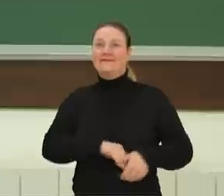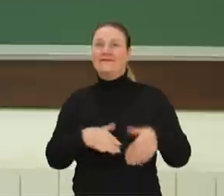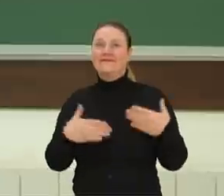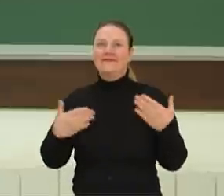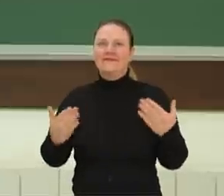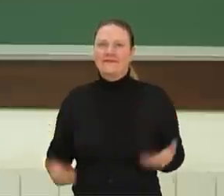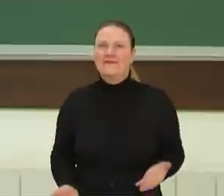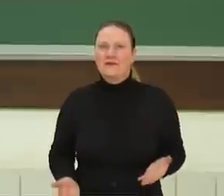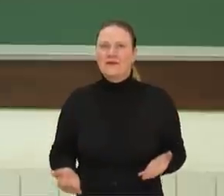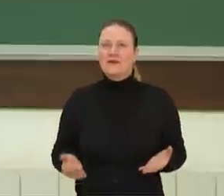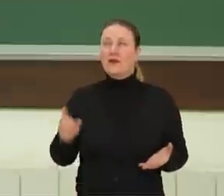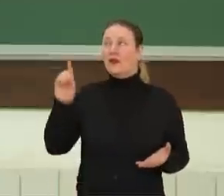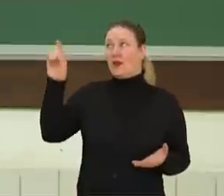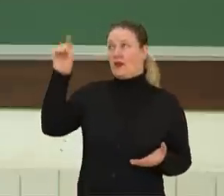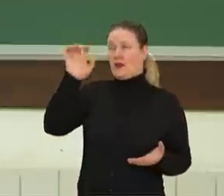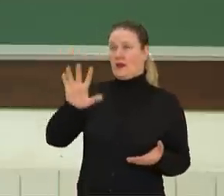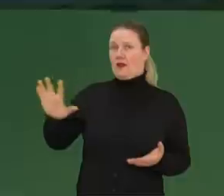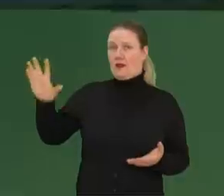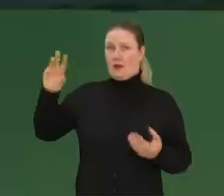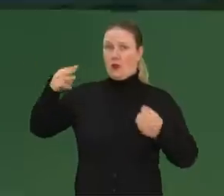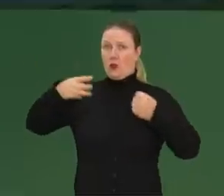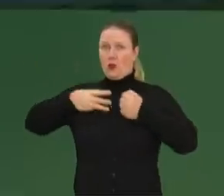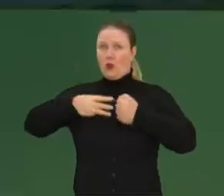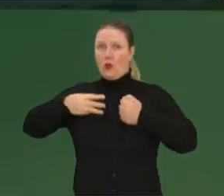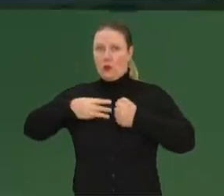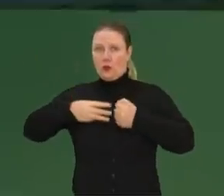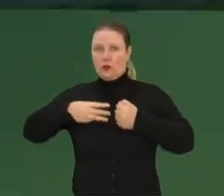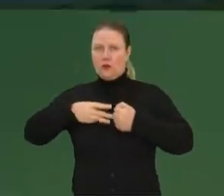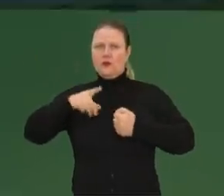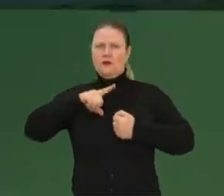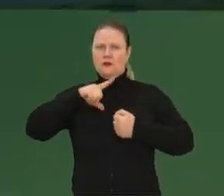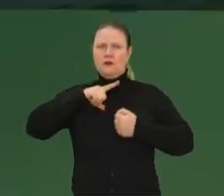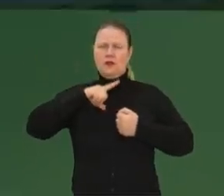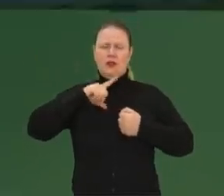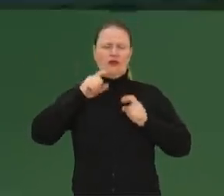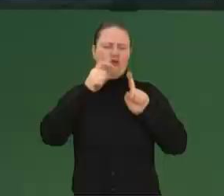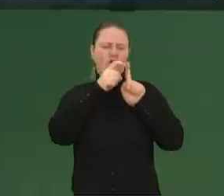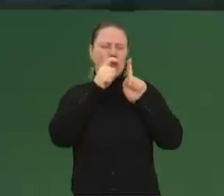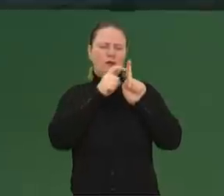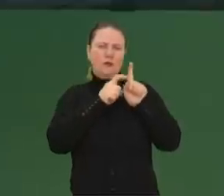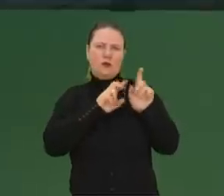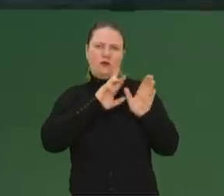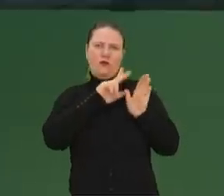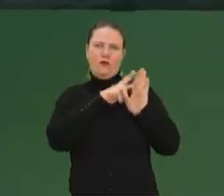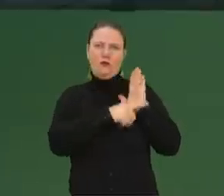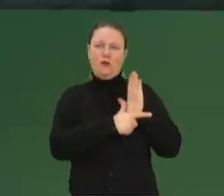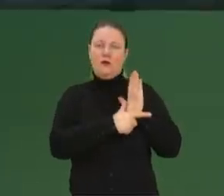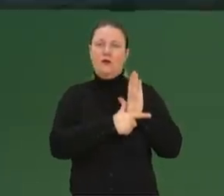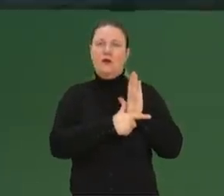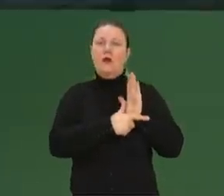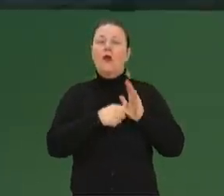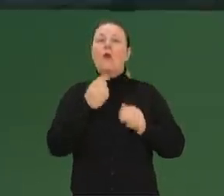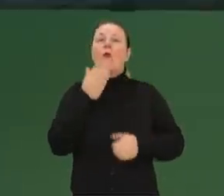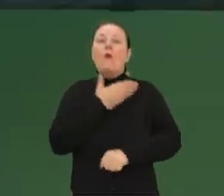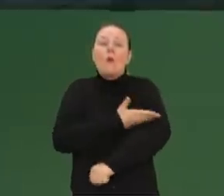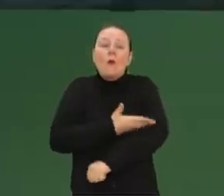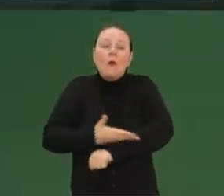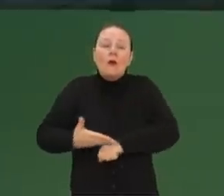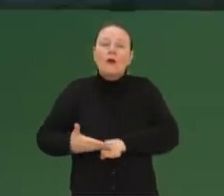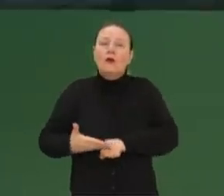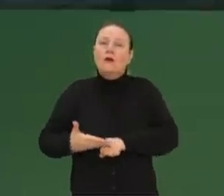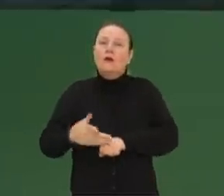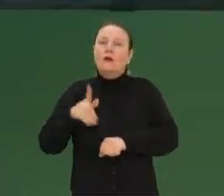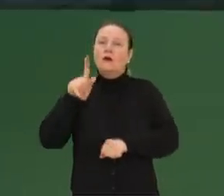Então, essas células nucleadas, que podem ter núcleos de vários tipos aqui, são os glóbulos brancos, né? Também conhecidos